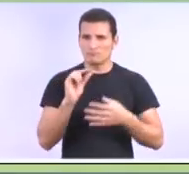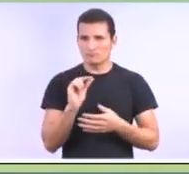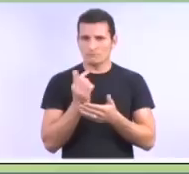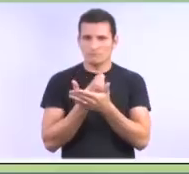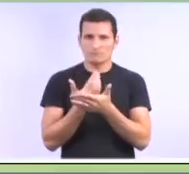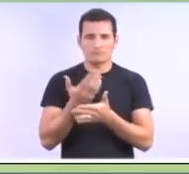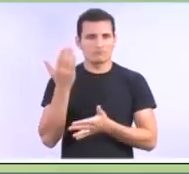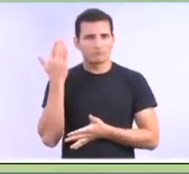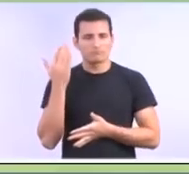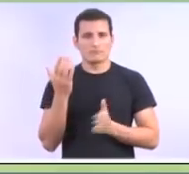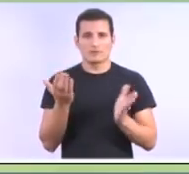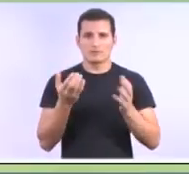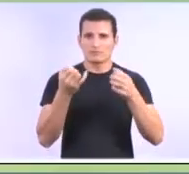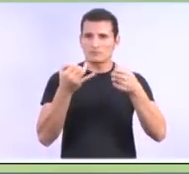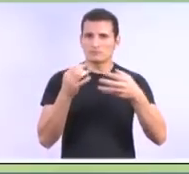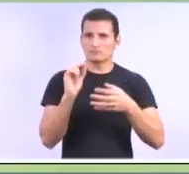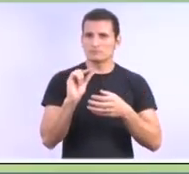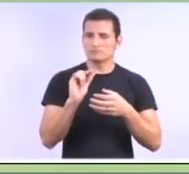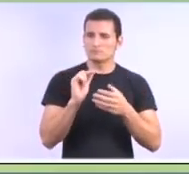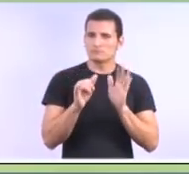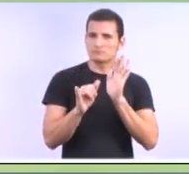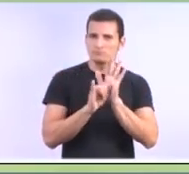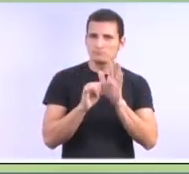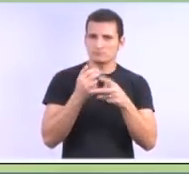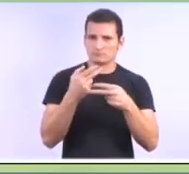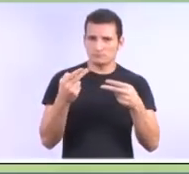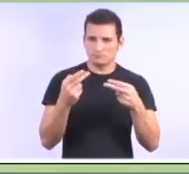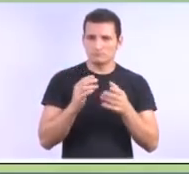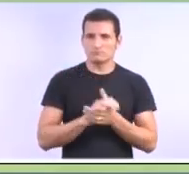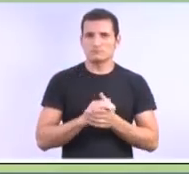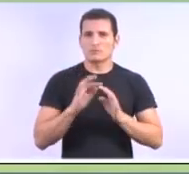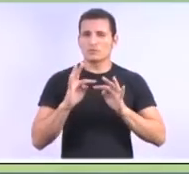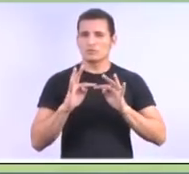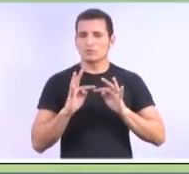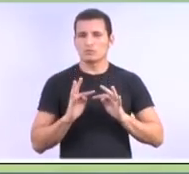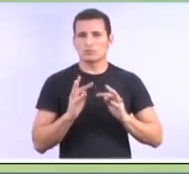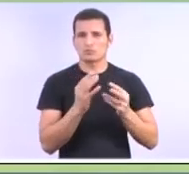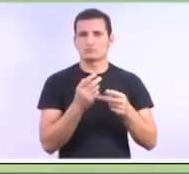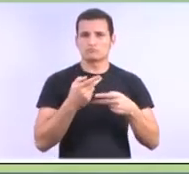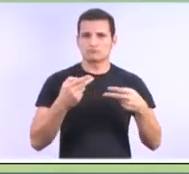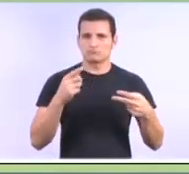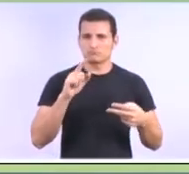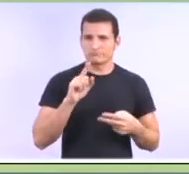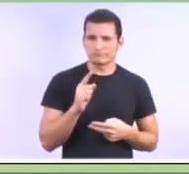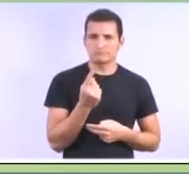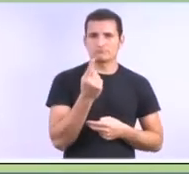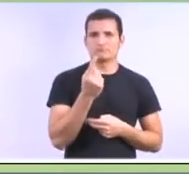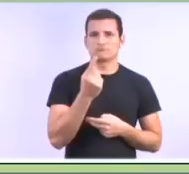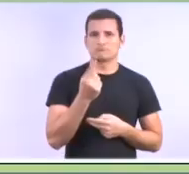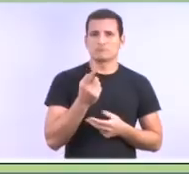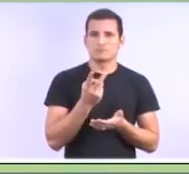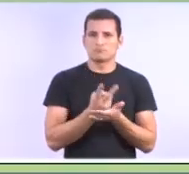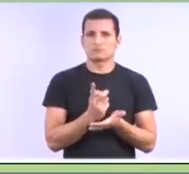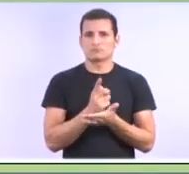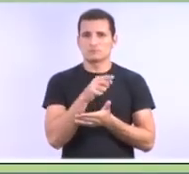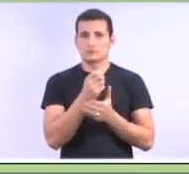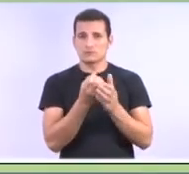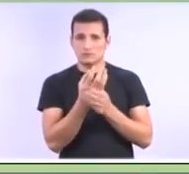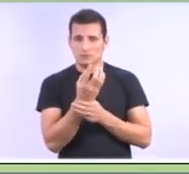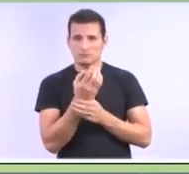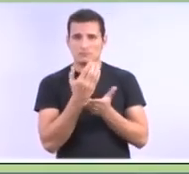vamos falar o que é identidade do objeto. Todo objeto é único, mesmo ele sendo criado a partir de uma mesma